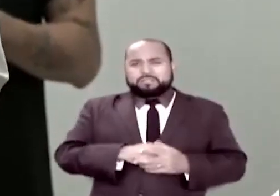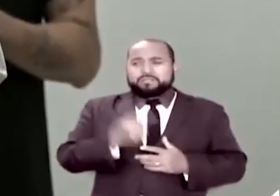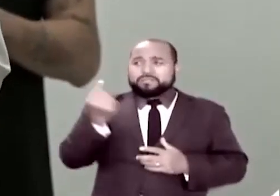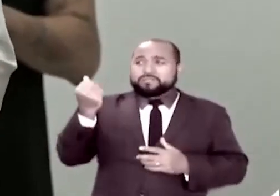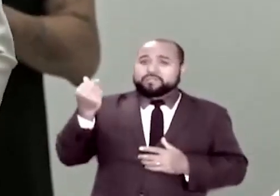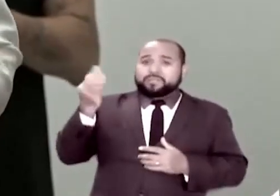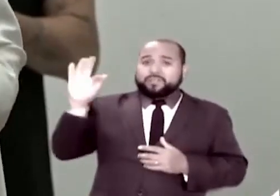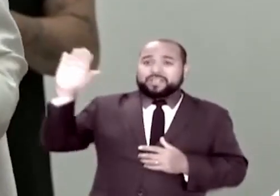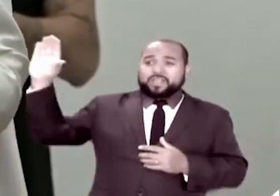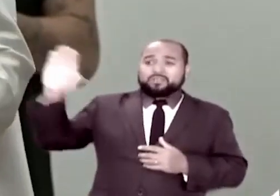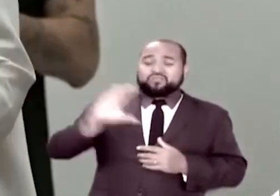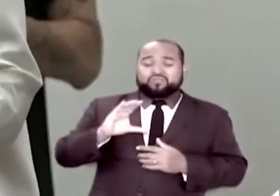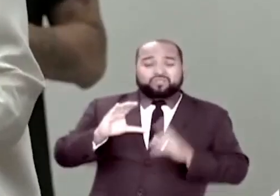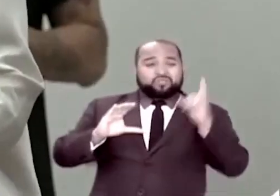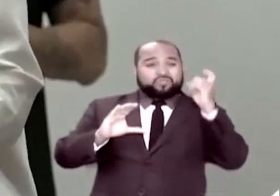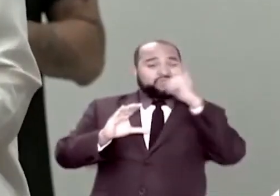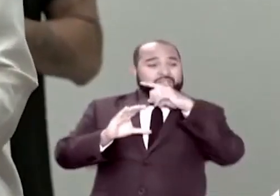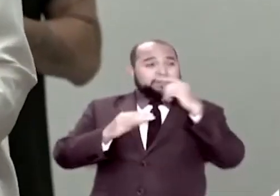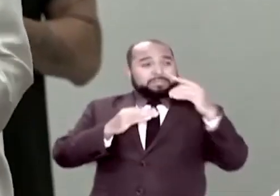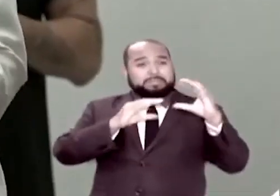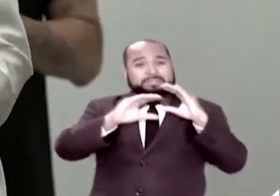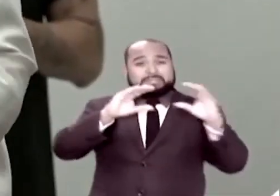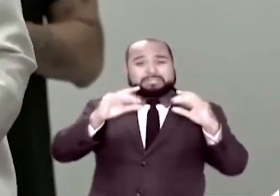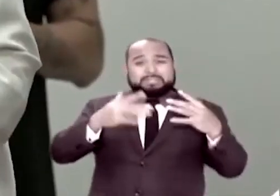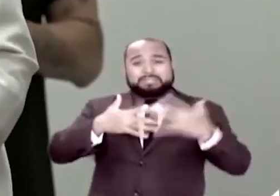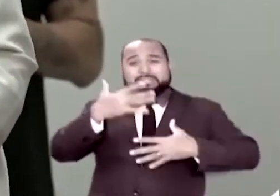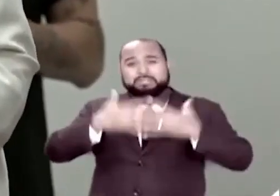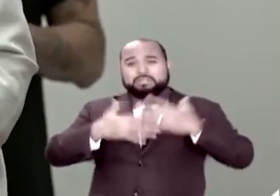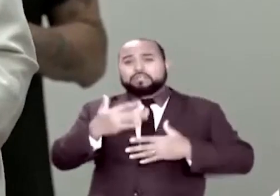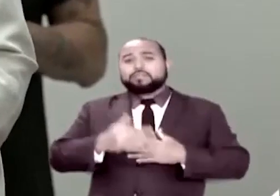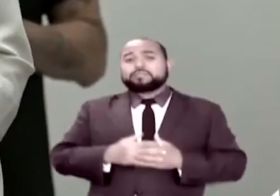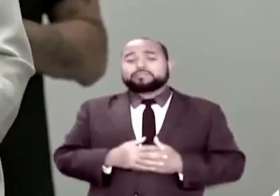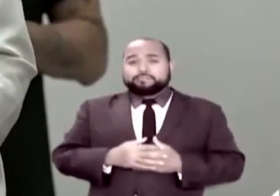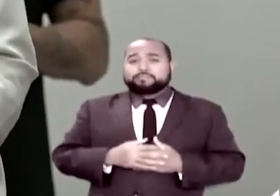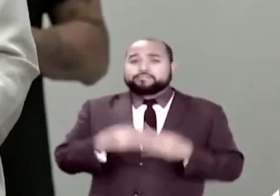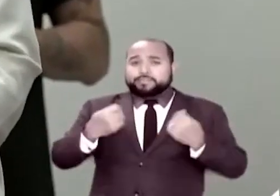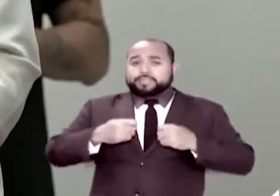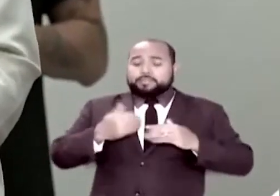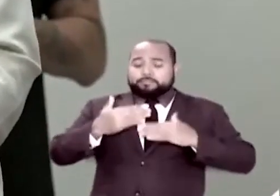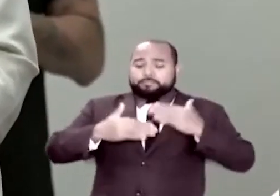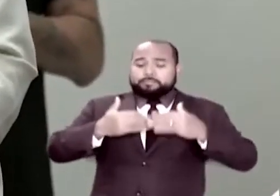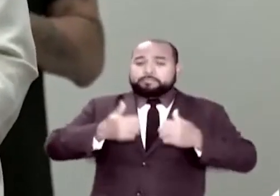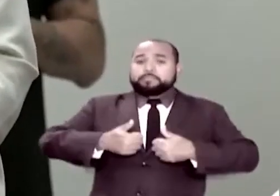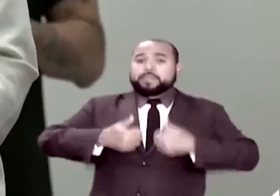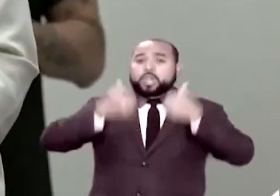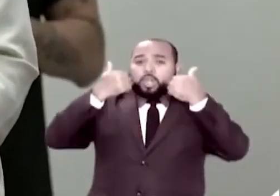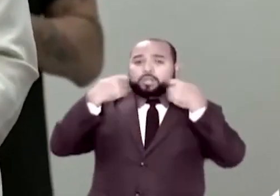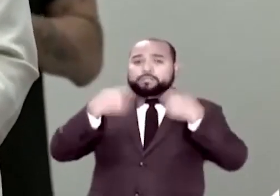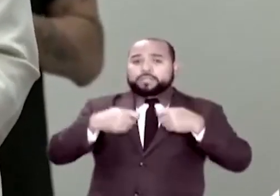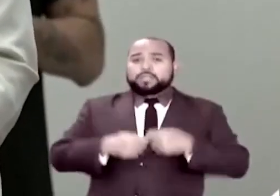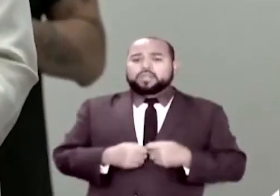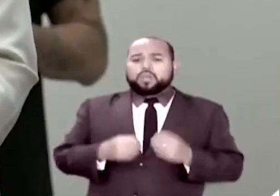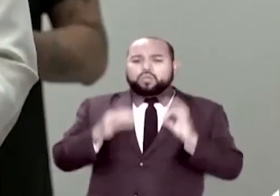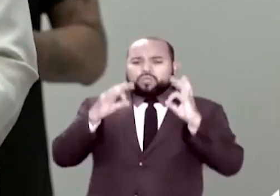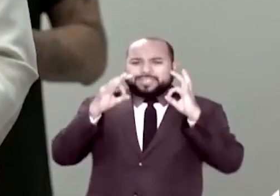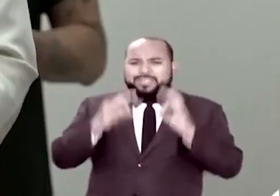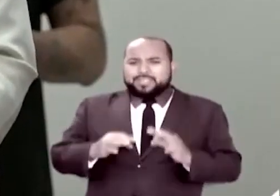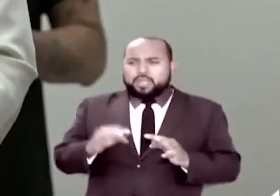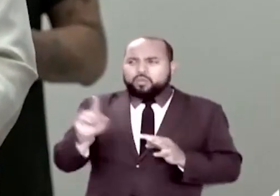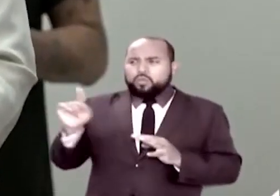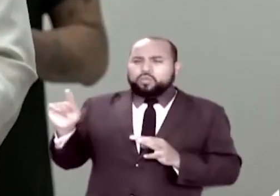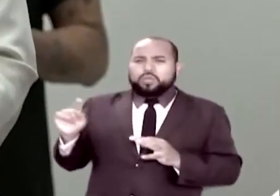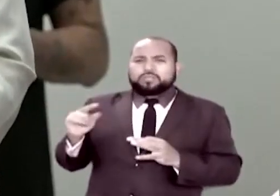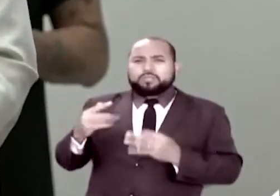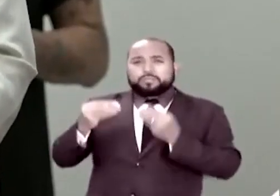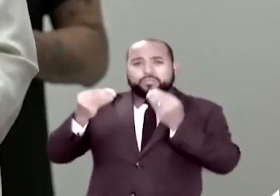recurso Federal já é tão desafiador assim então nós precisamos avançar nesse sentido precisamos fazer justiça precisamos fazer